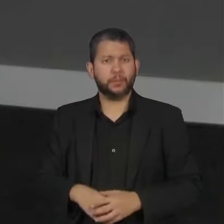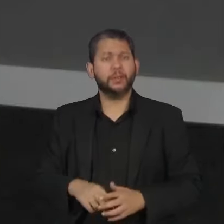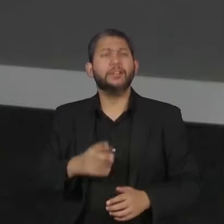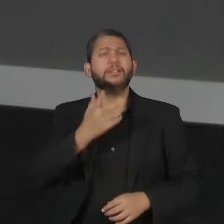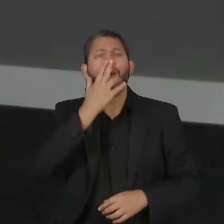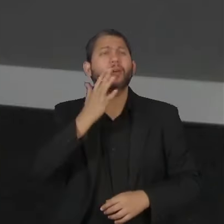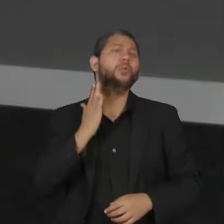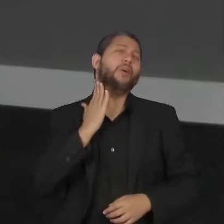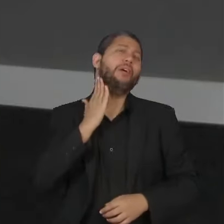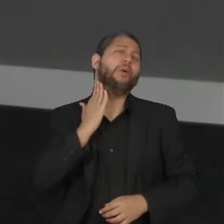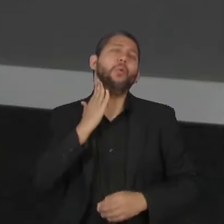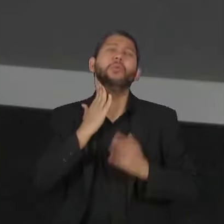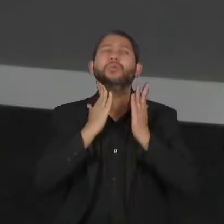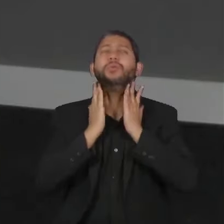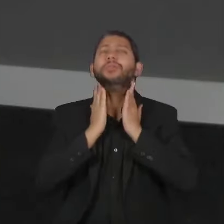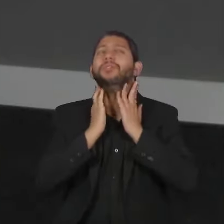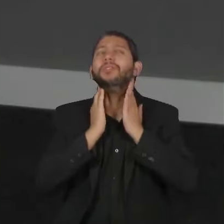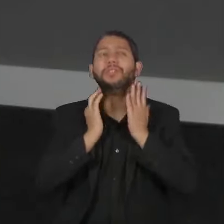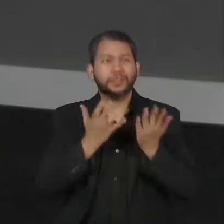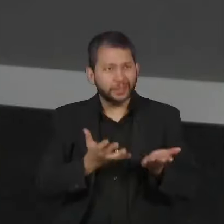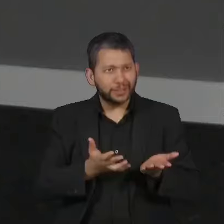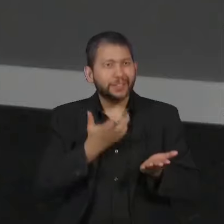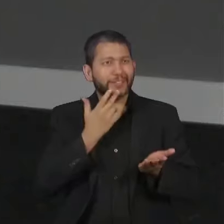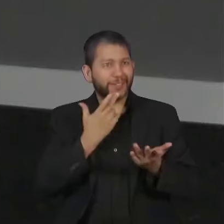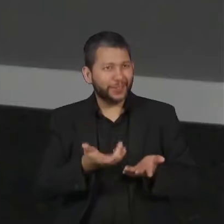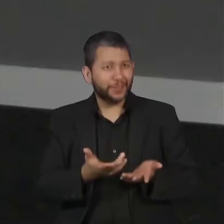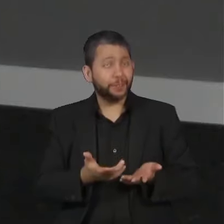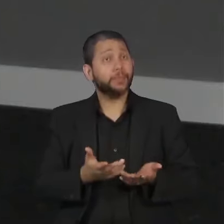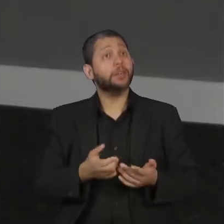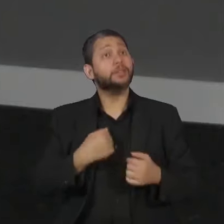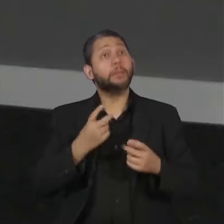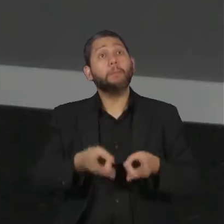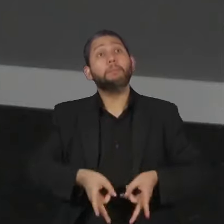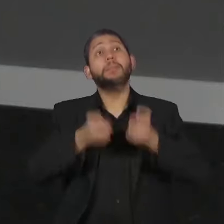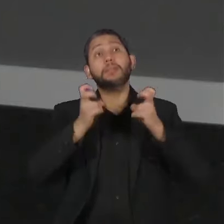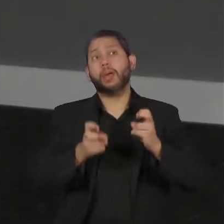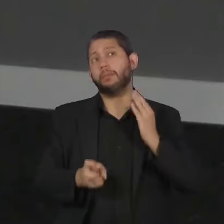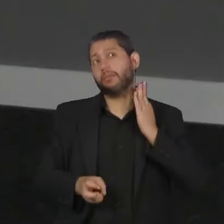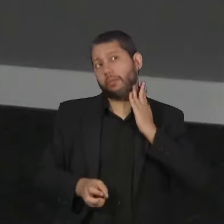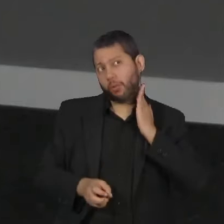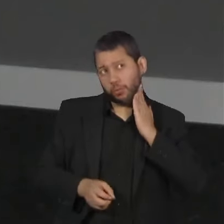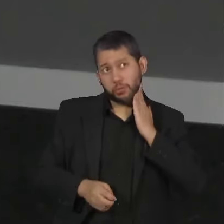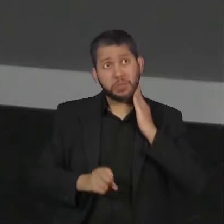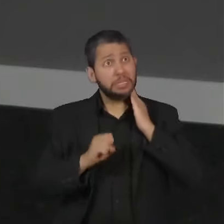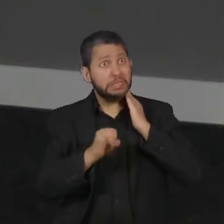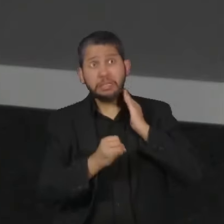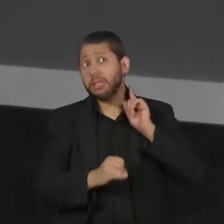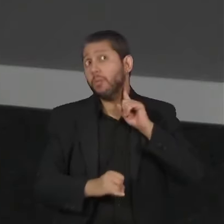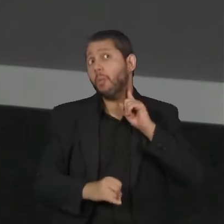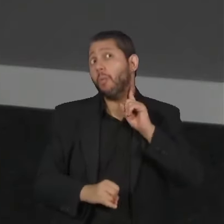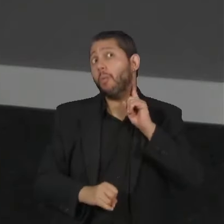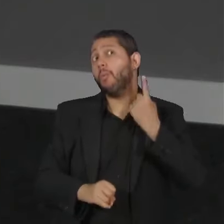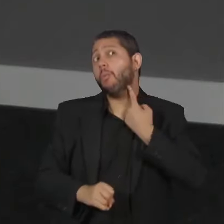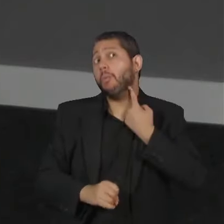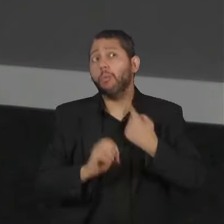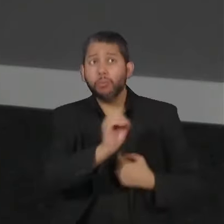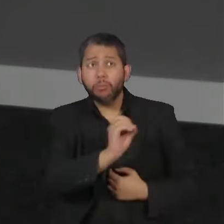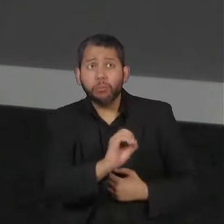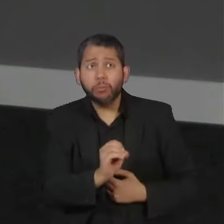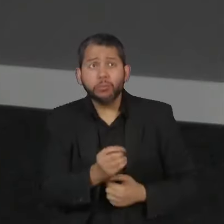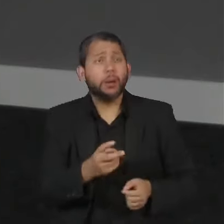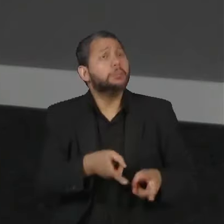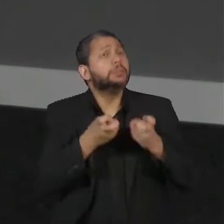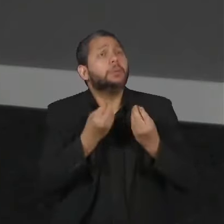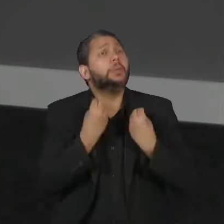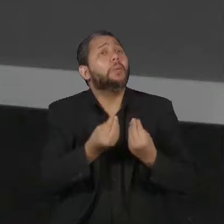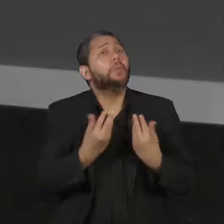caroço, né? Então, fora essa evidência não aparente do surgimento de algum caroço pelo corpo,